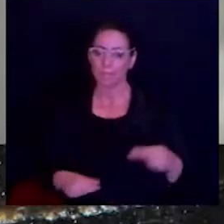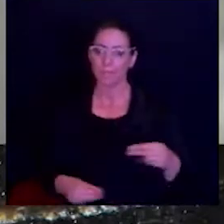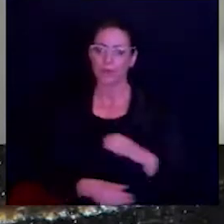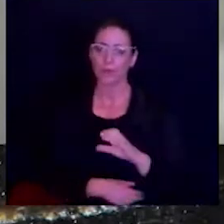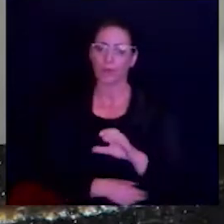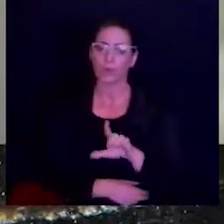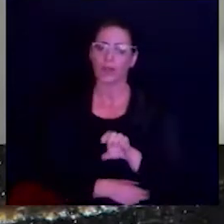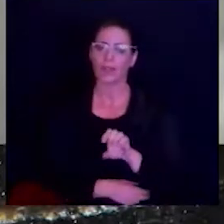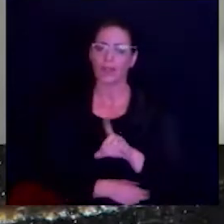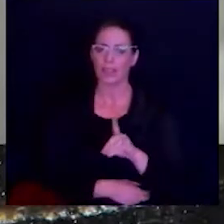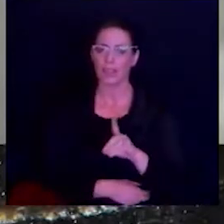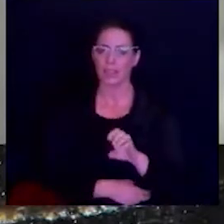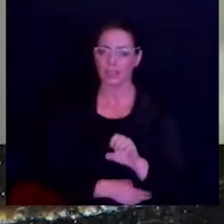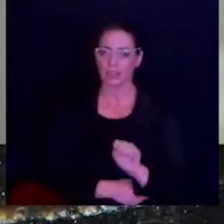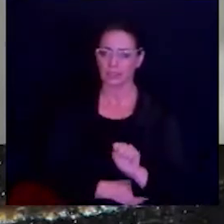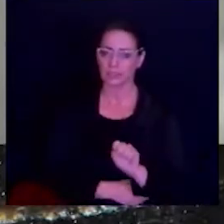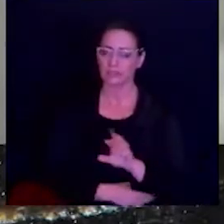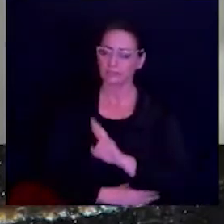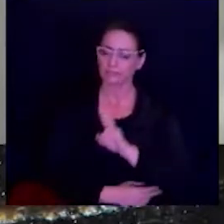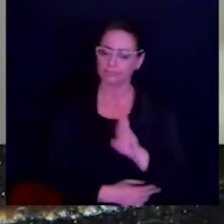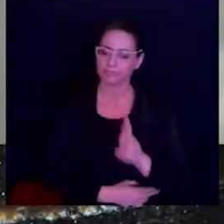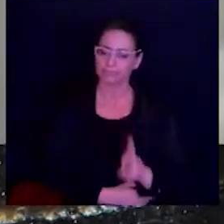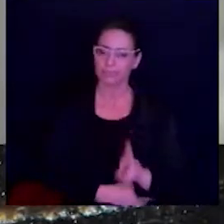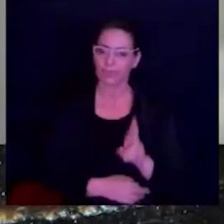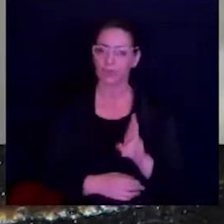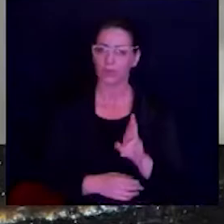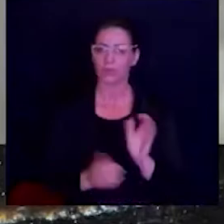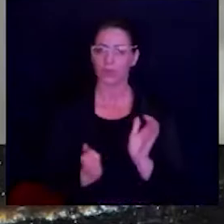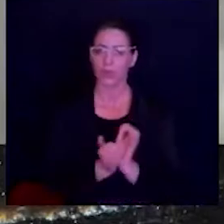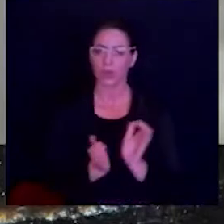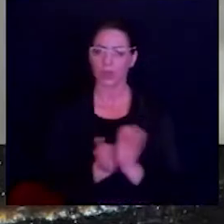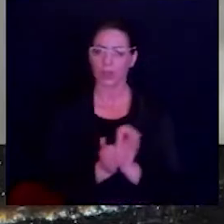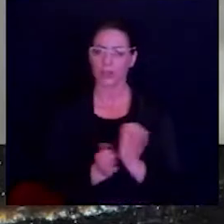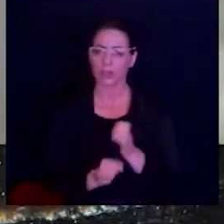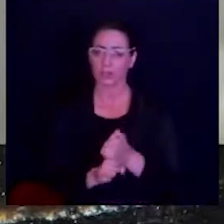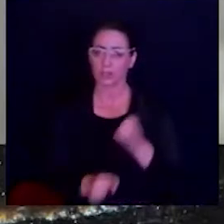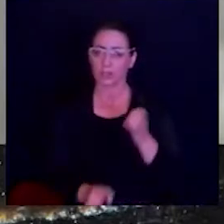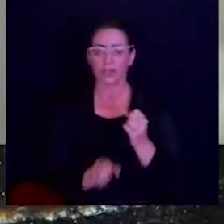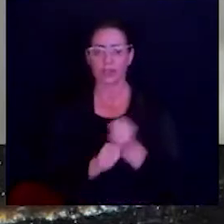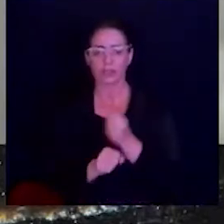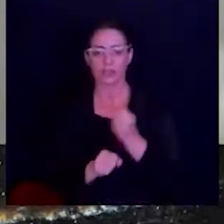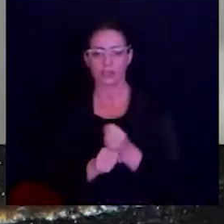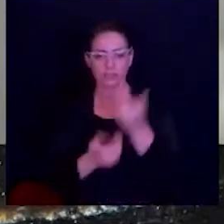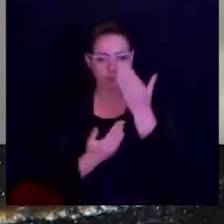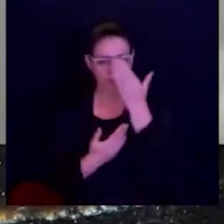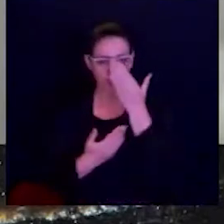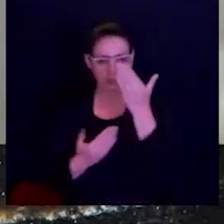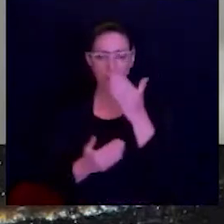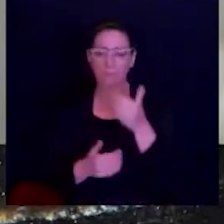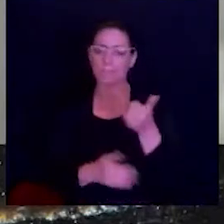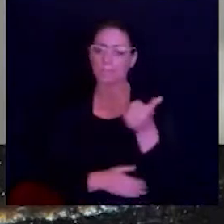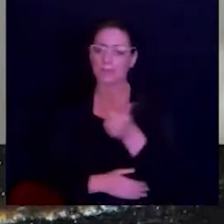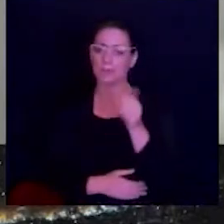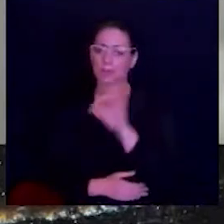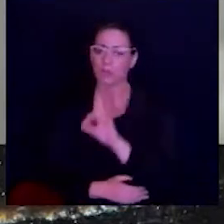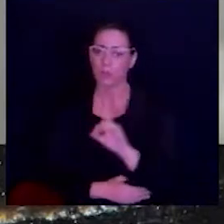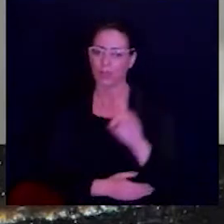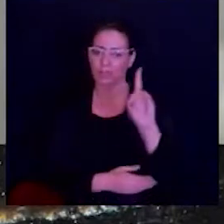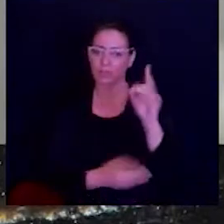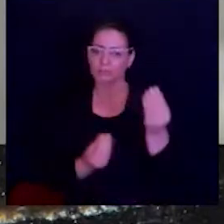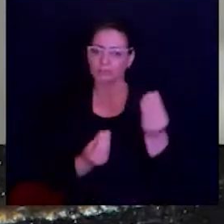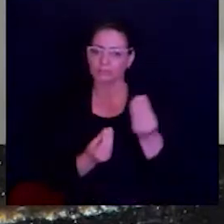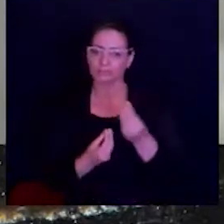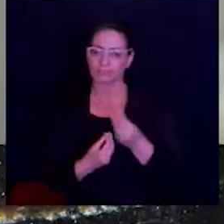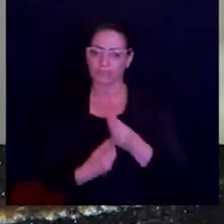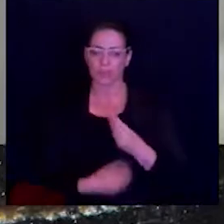Casagrande. Em nome dos meus colegas da Engenharia Civil, gostaria de agradecer primeiramente a Deus por mais essa conquista em